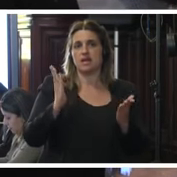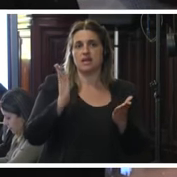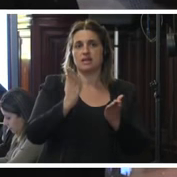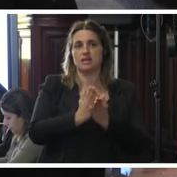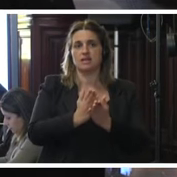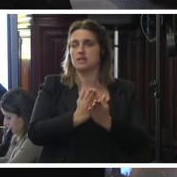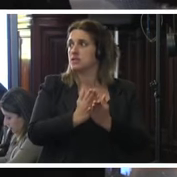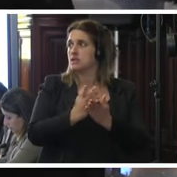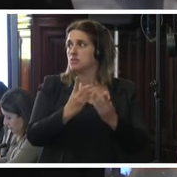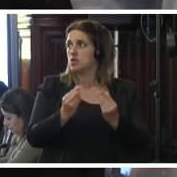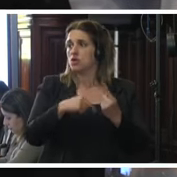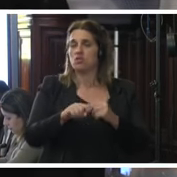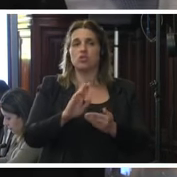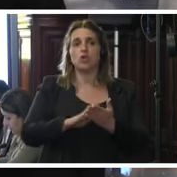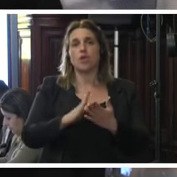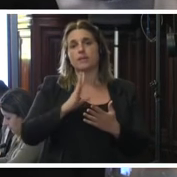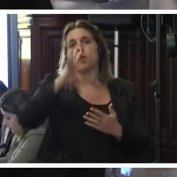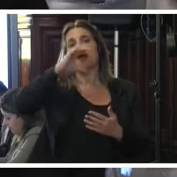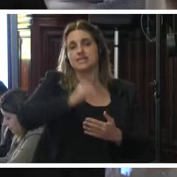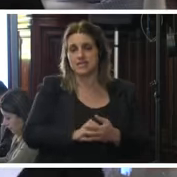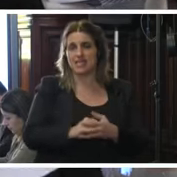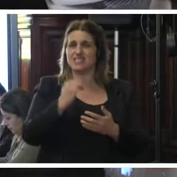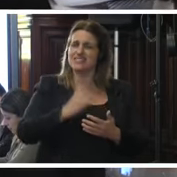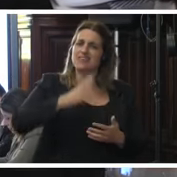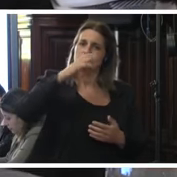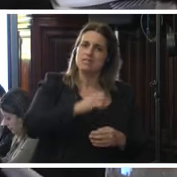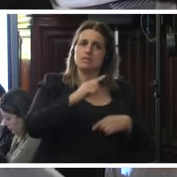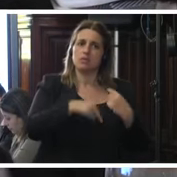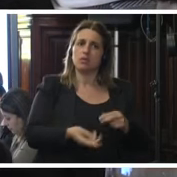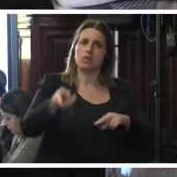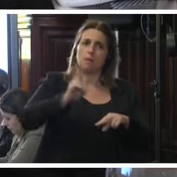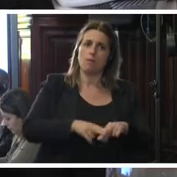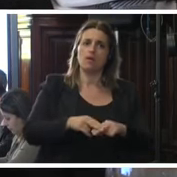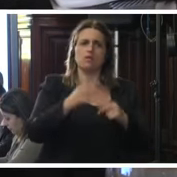morte nos boletins de ocorrência e inquéritos policiais em todo o território nacional.